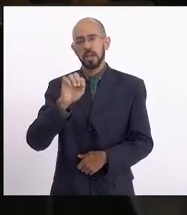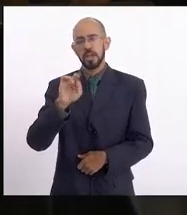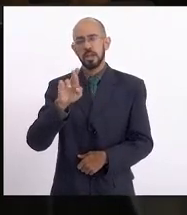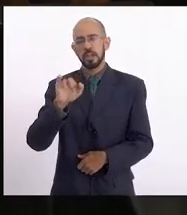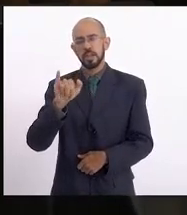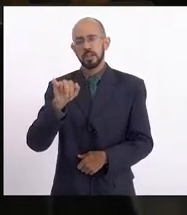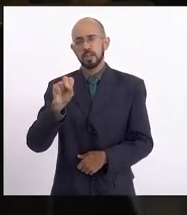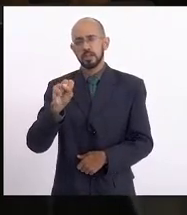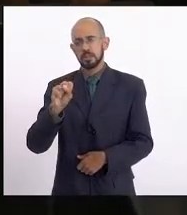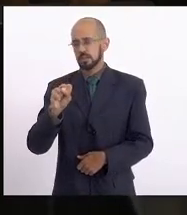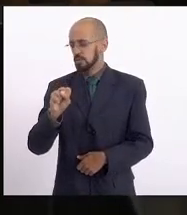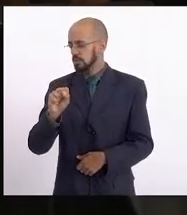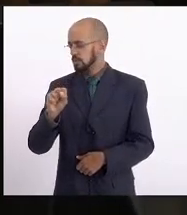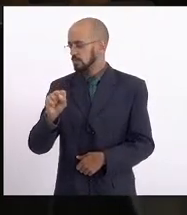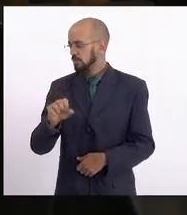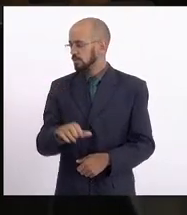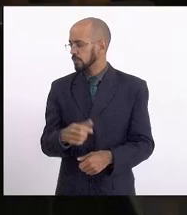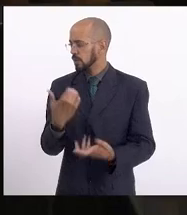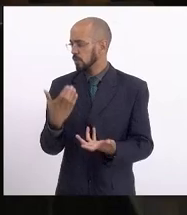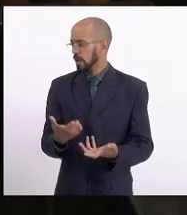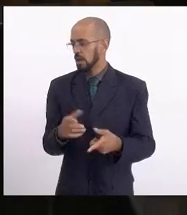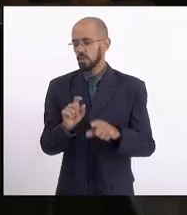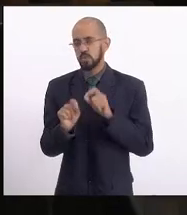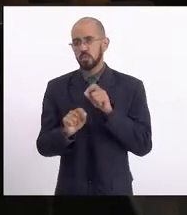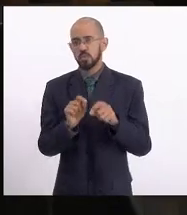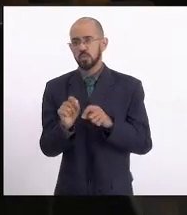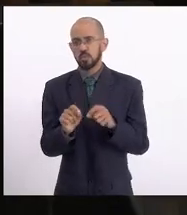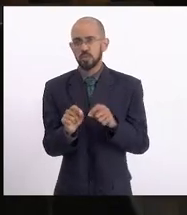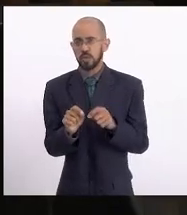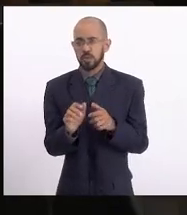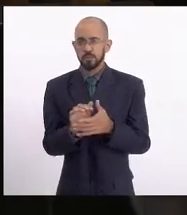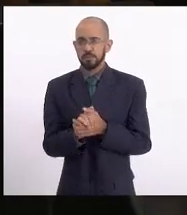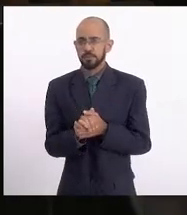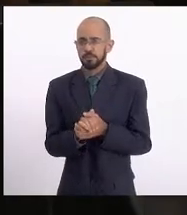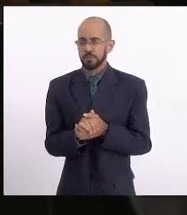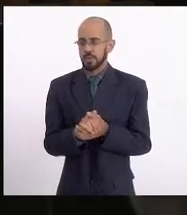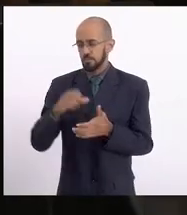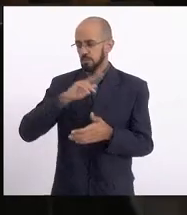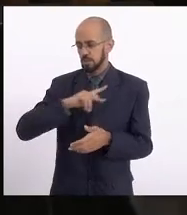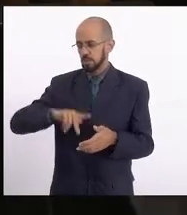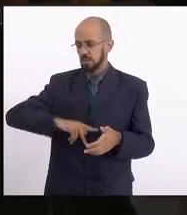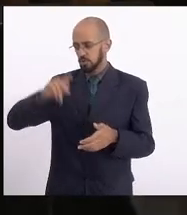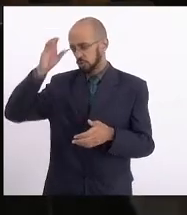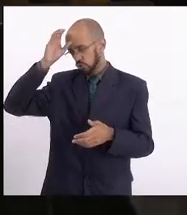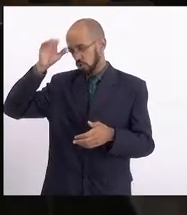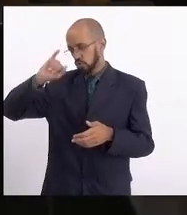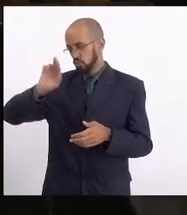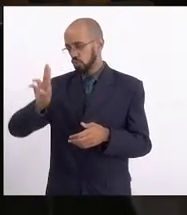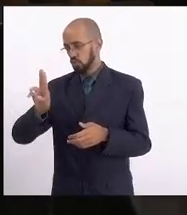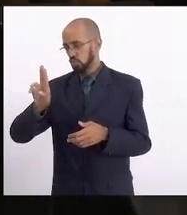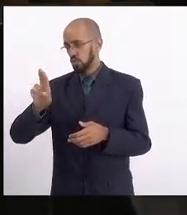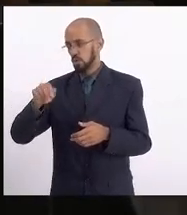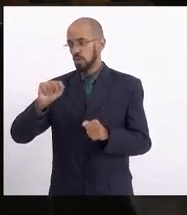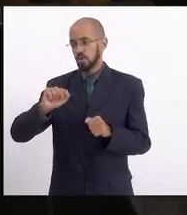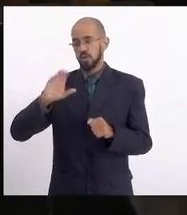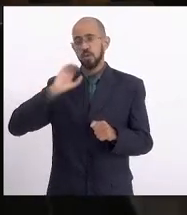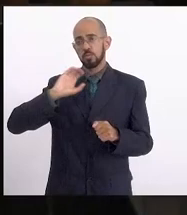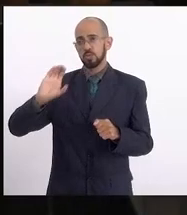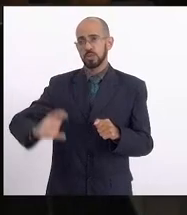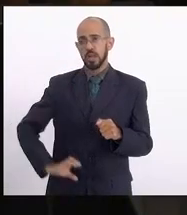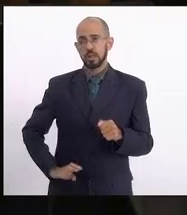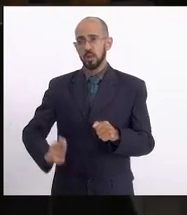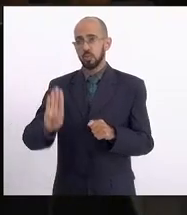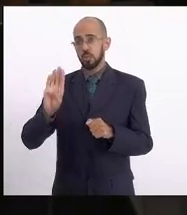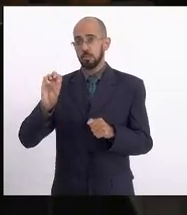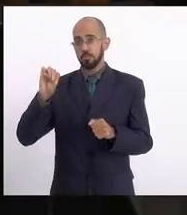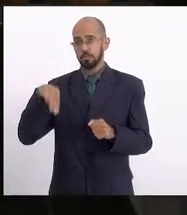aqui, o presidente Tiaju, como um cidadão do bem e